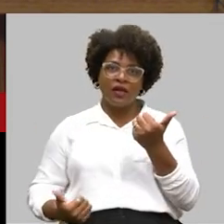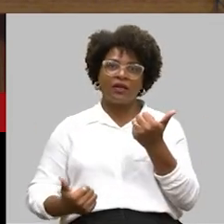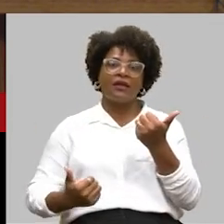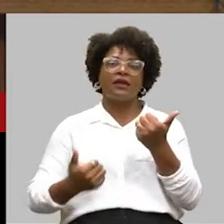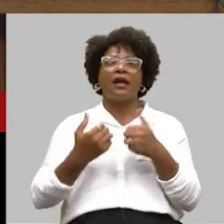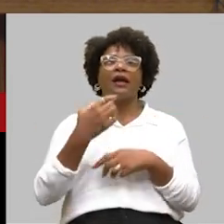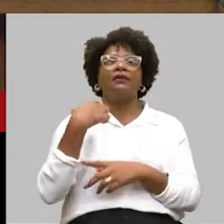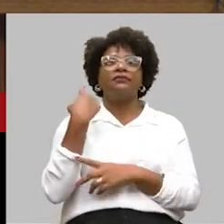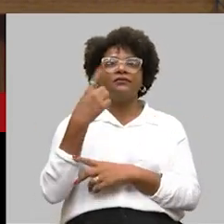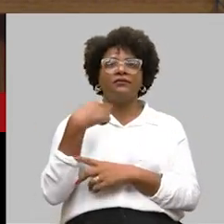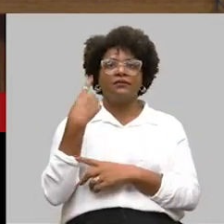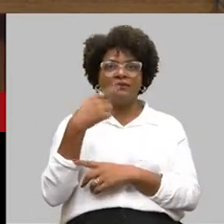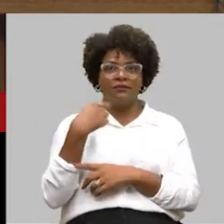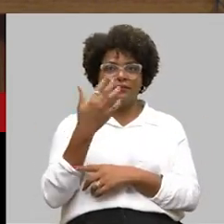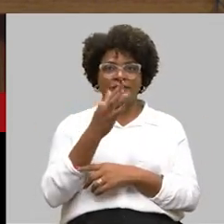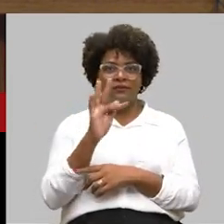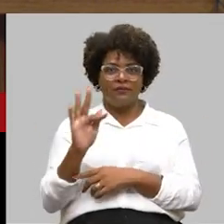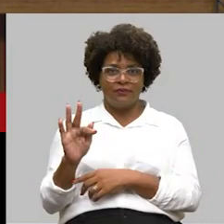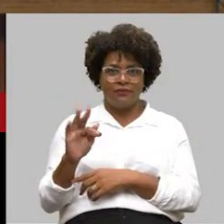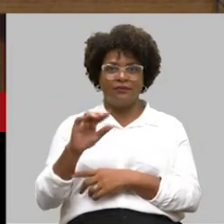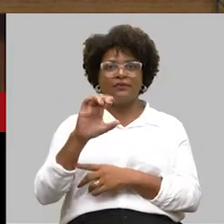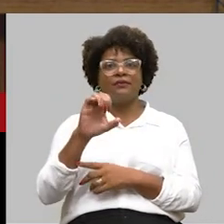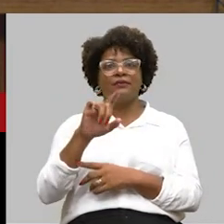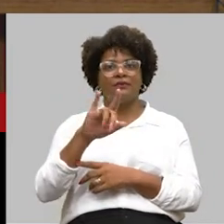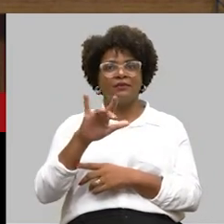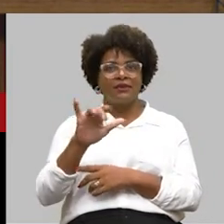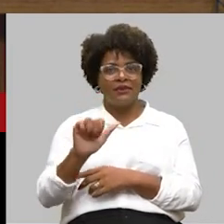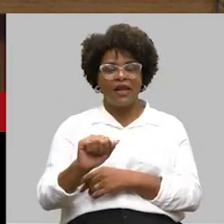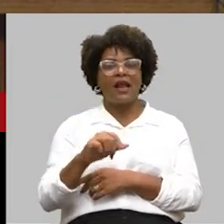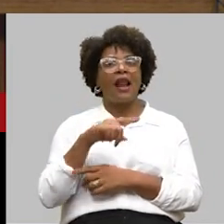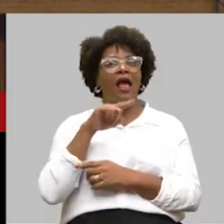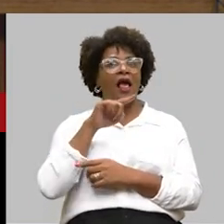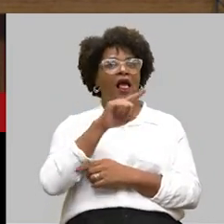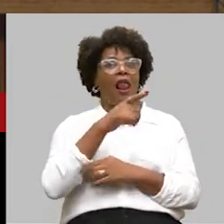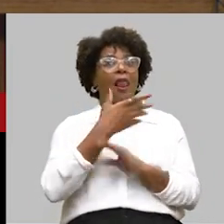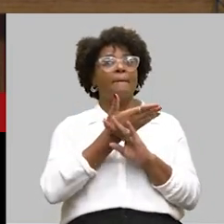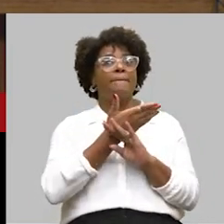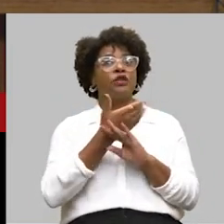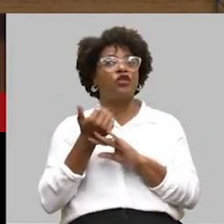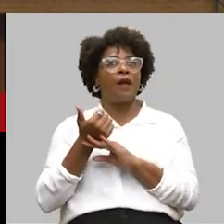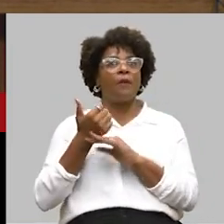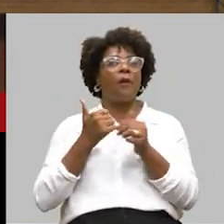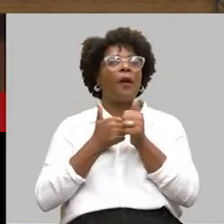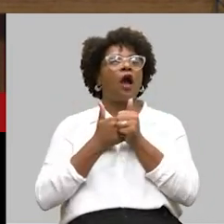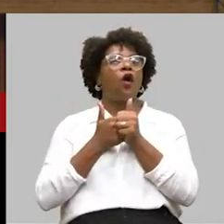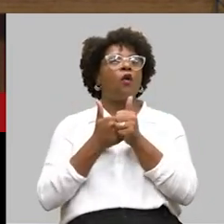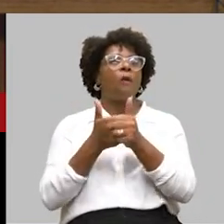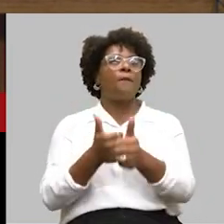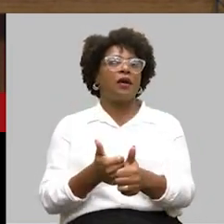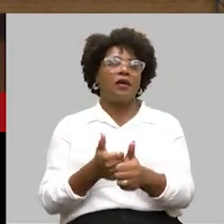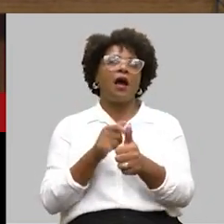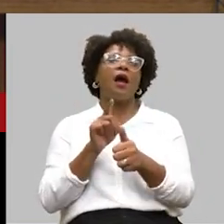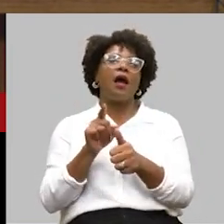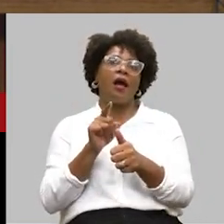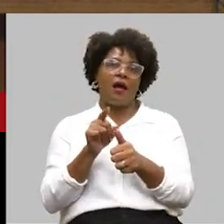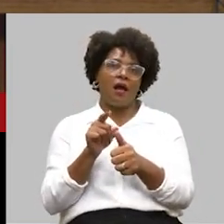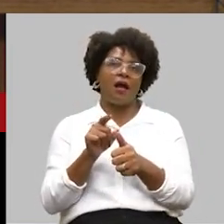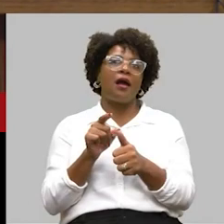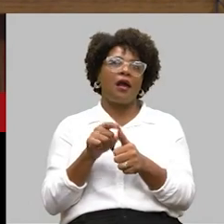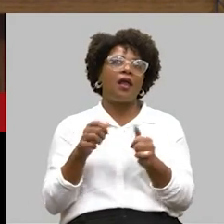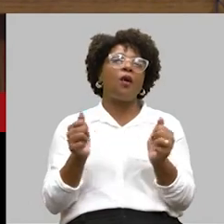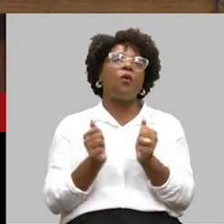xakriabá onde ela me fez o chamado de est acompanhando ela nesse chamado a partir mesmo da